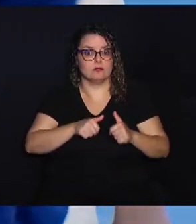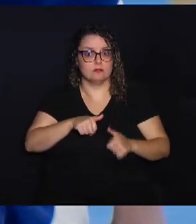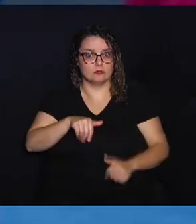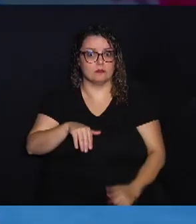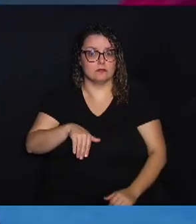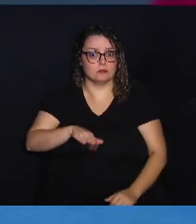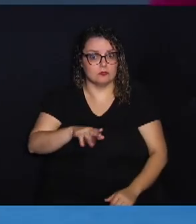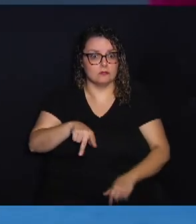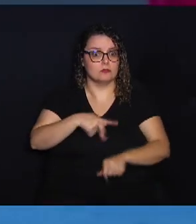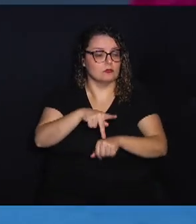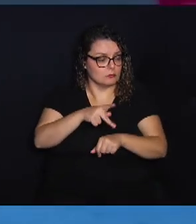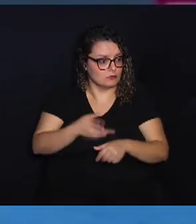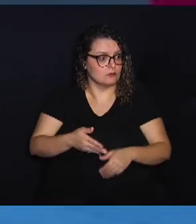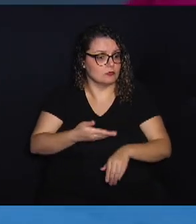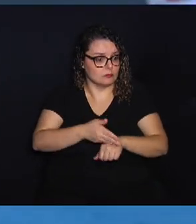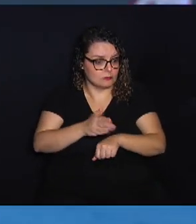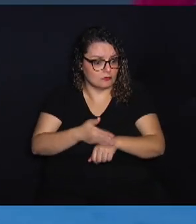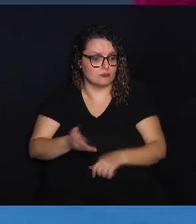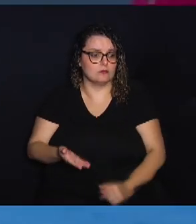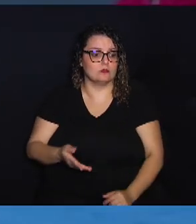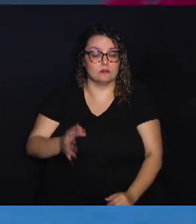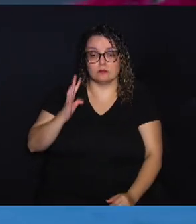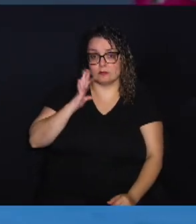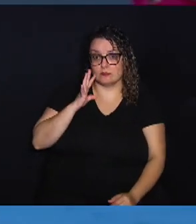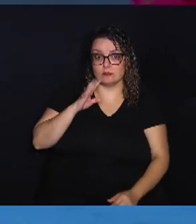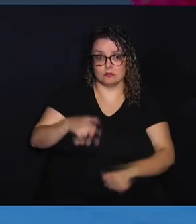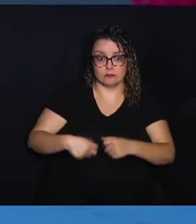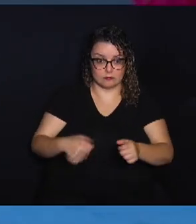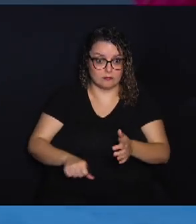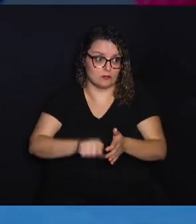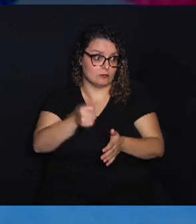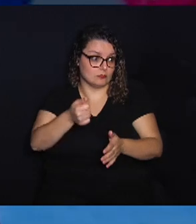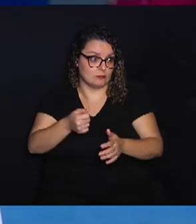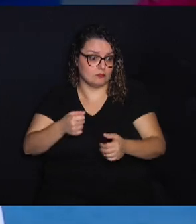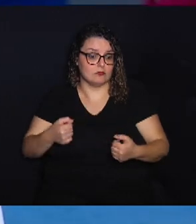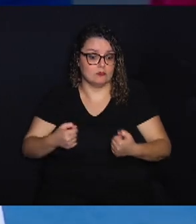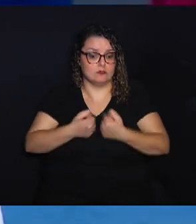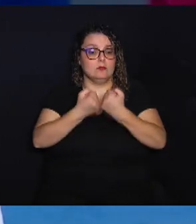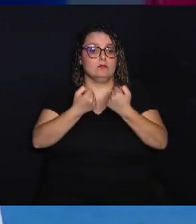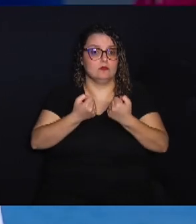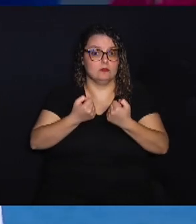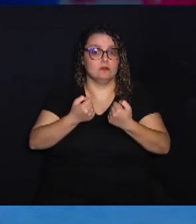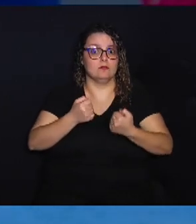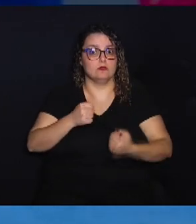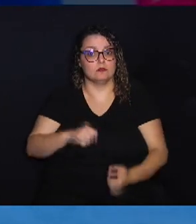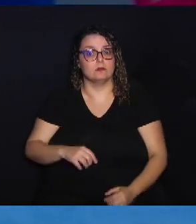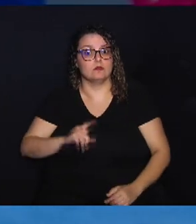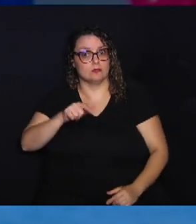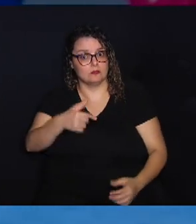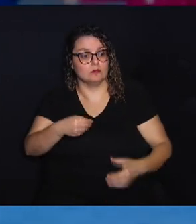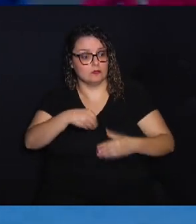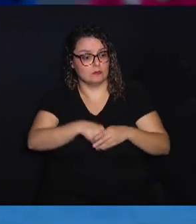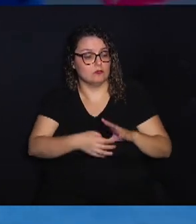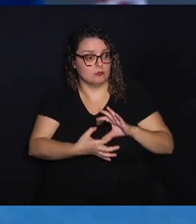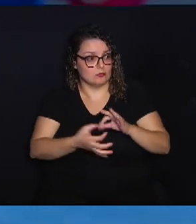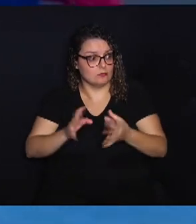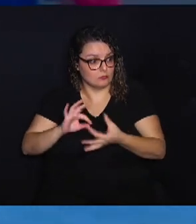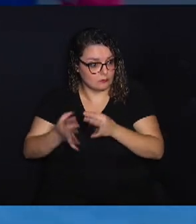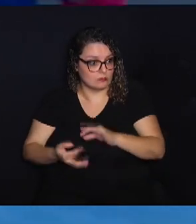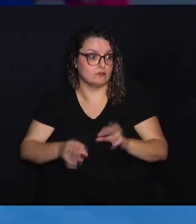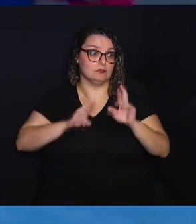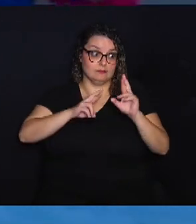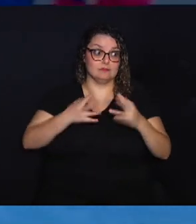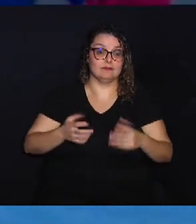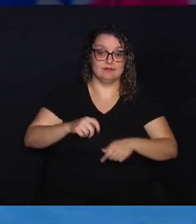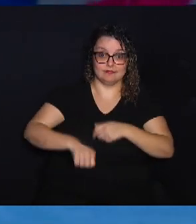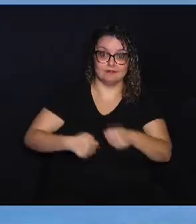a modalidade, e o legal é que o judô foi a primeira modalidade de combate, né, de luta a ser inserido nas Olimpíadas, né? E todo mundo espera para ver o